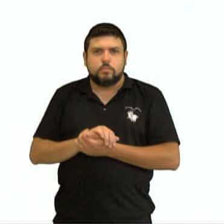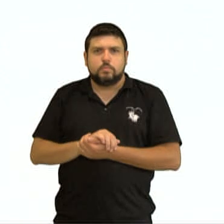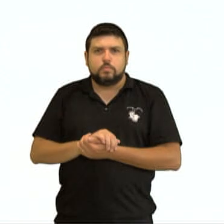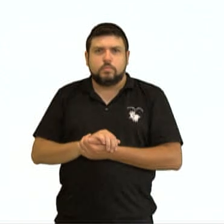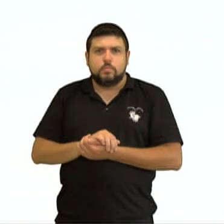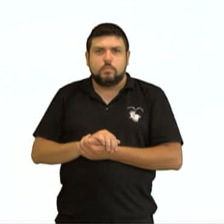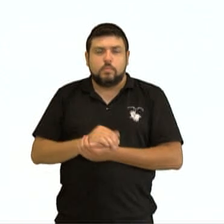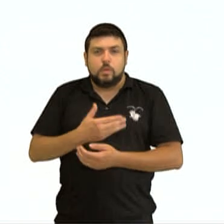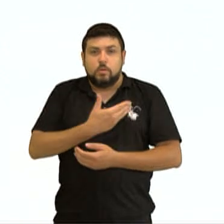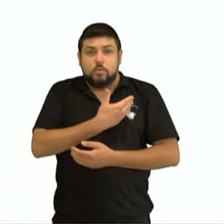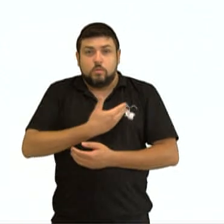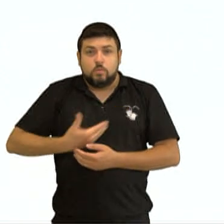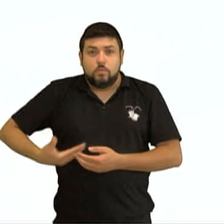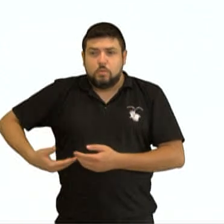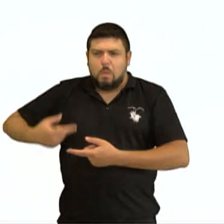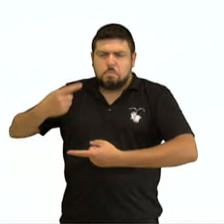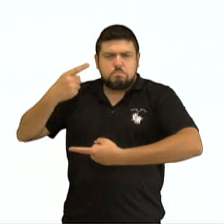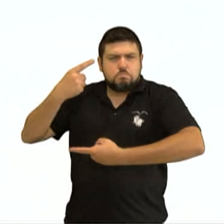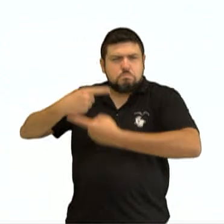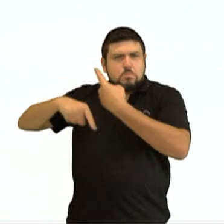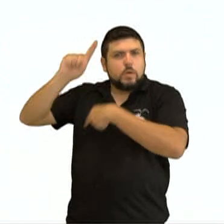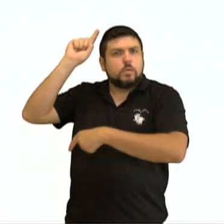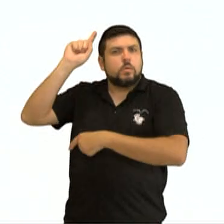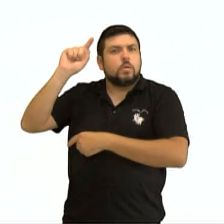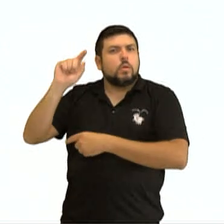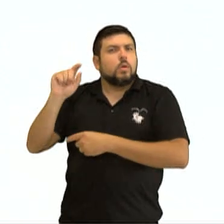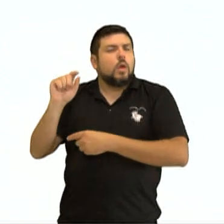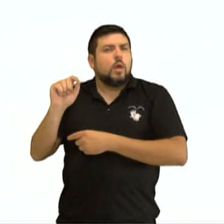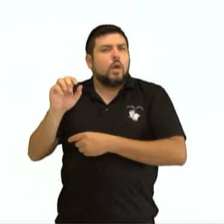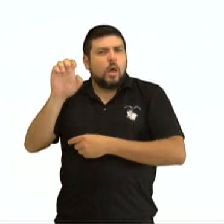Estado ou de uma nação é o fim supremo.